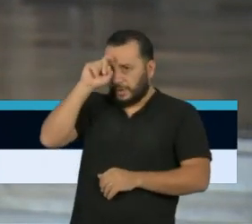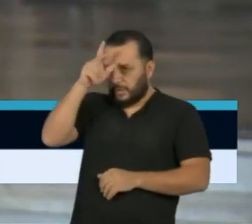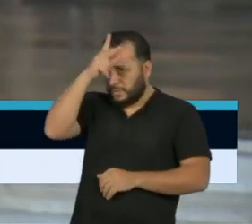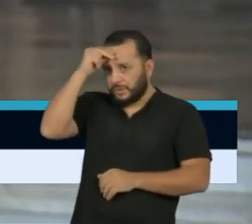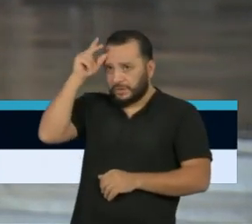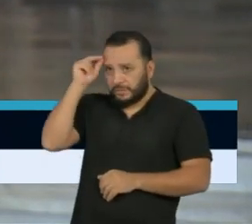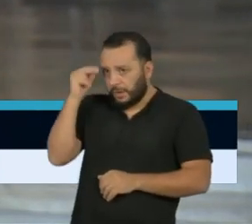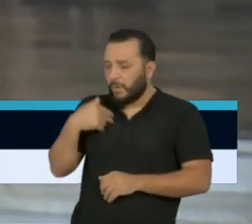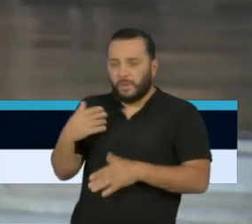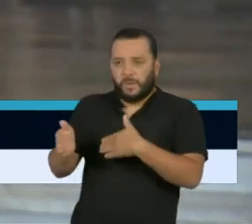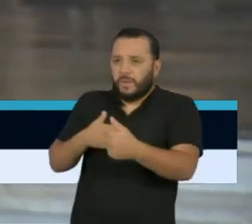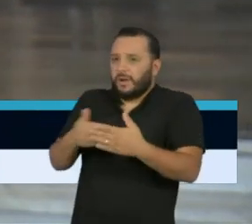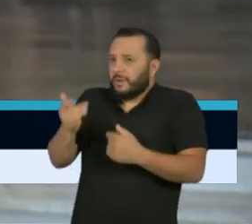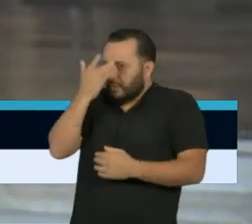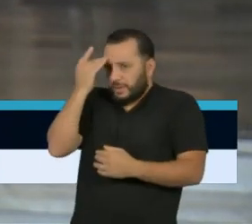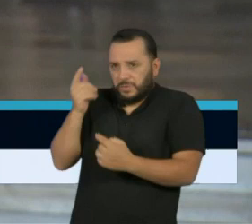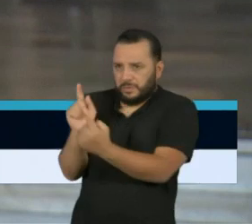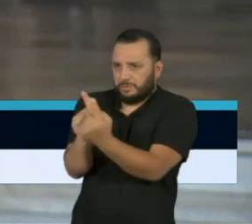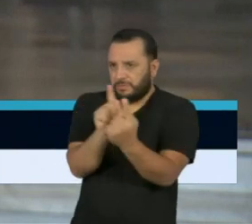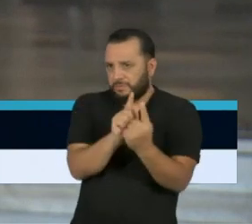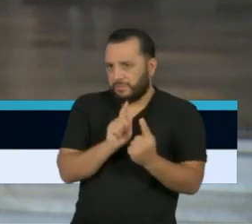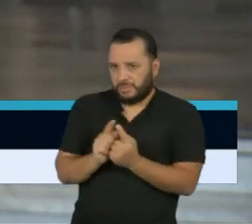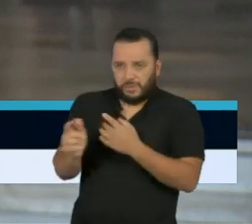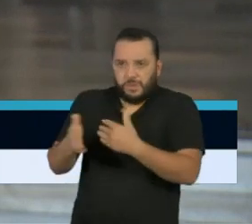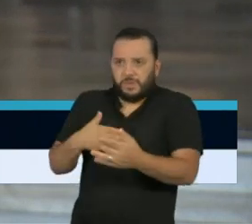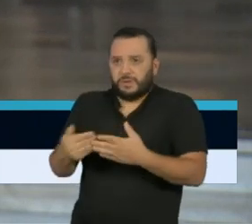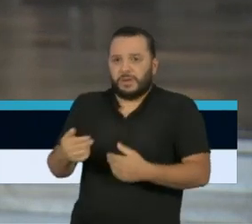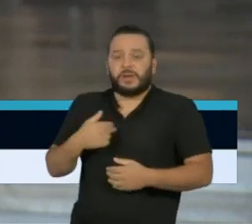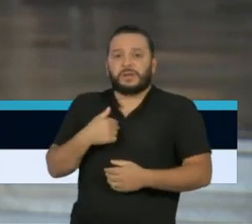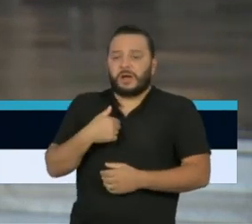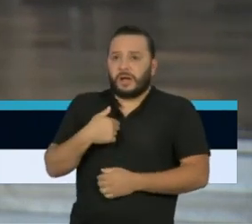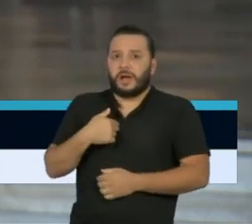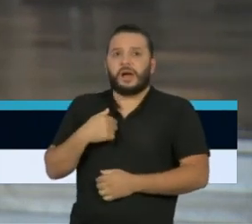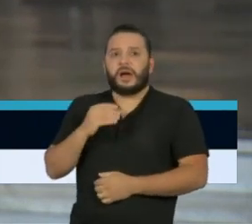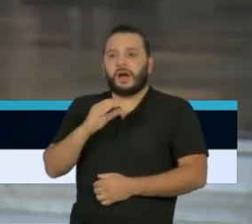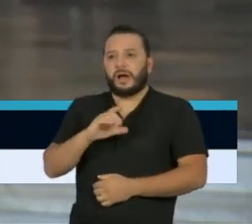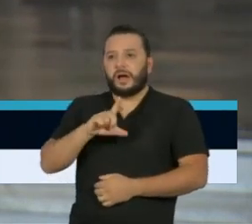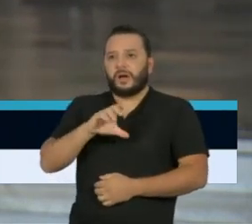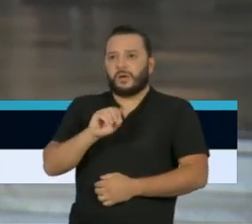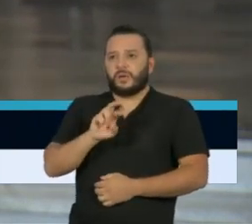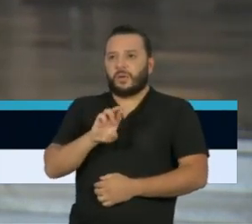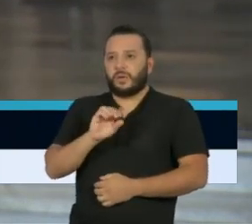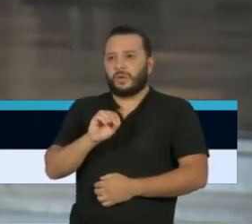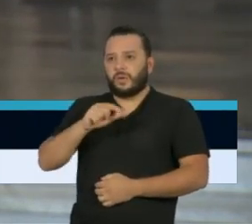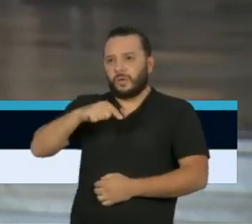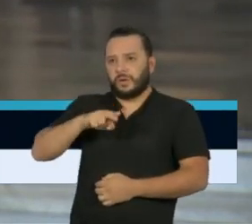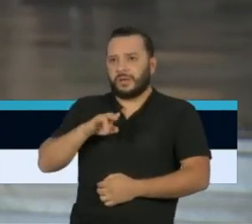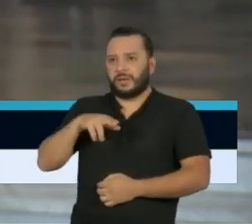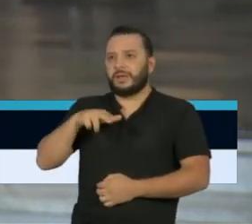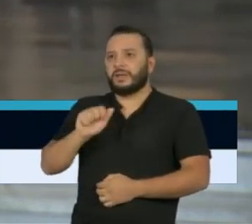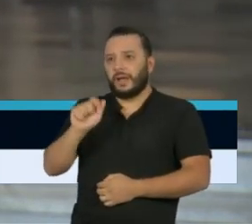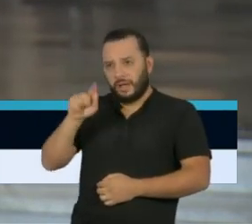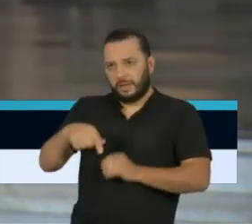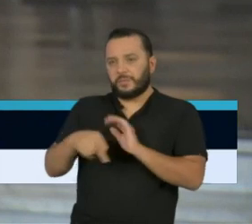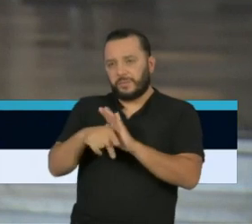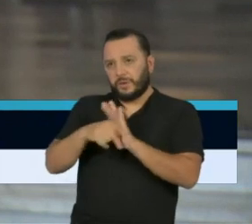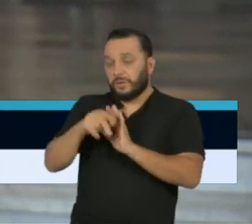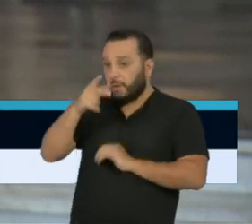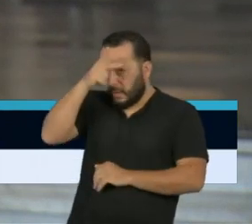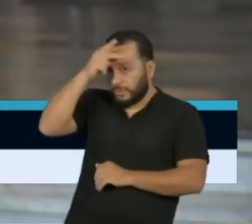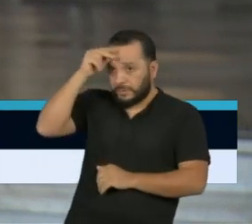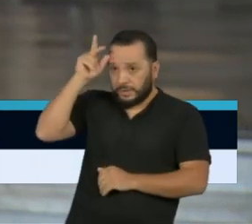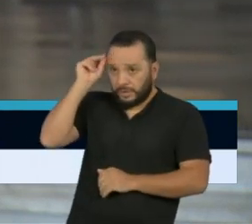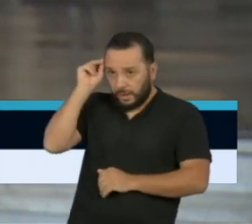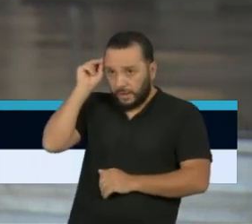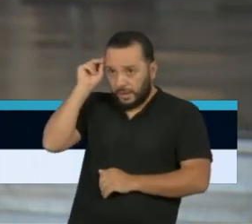venha. A cloroquina, no caso do município, é para os pacientes dos hospitais municipais. Não é medicamento